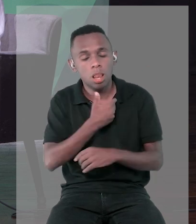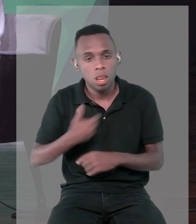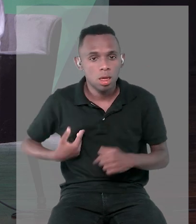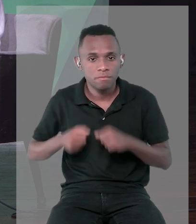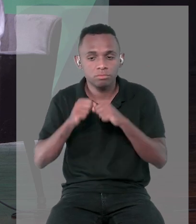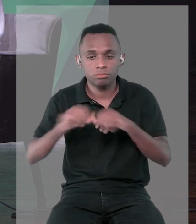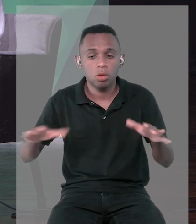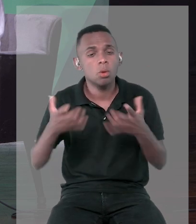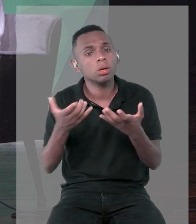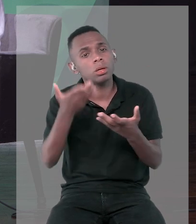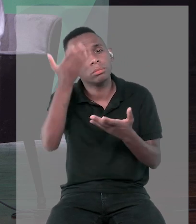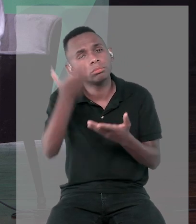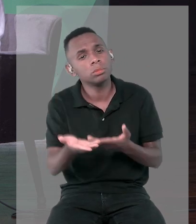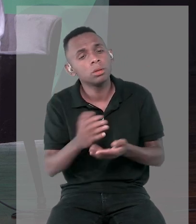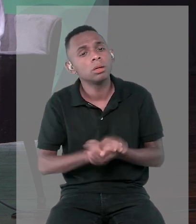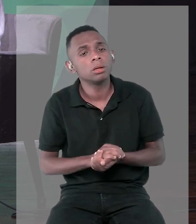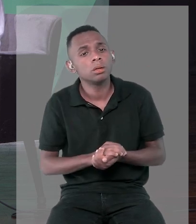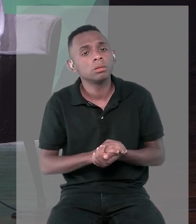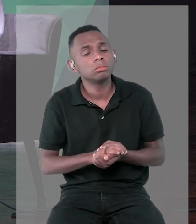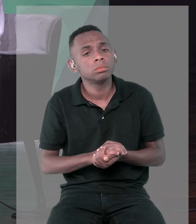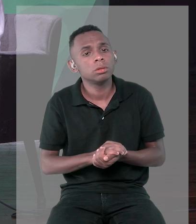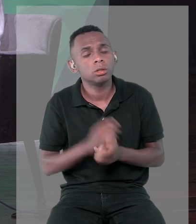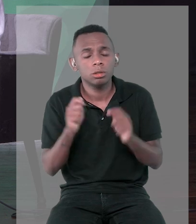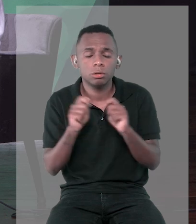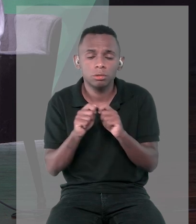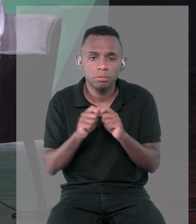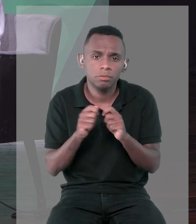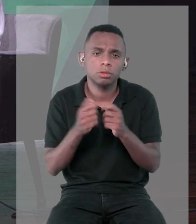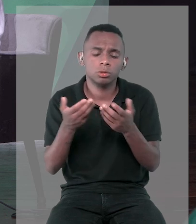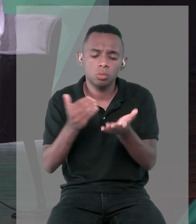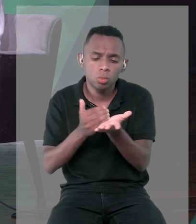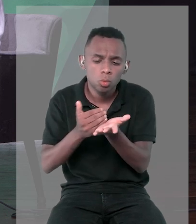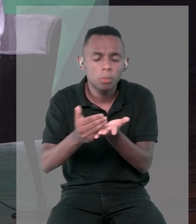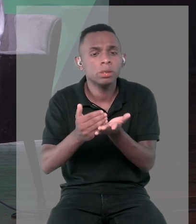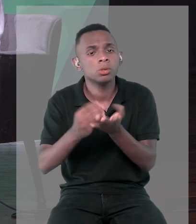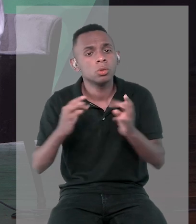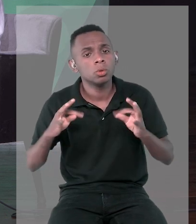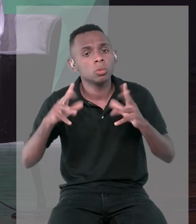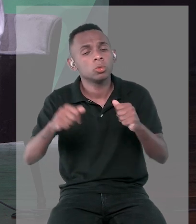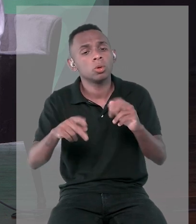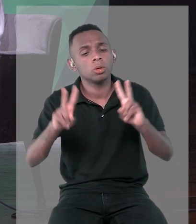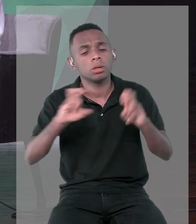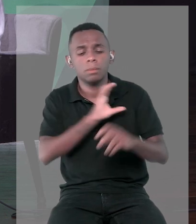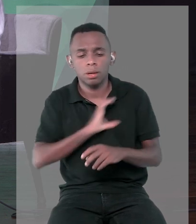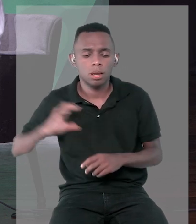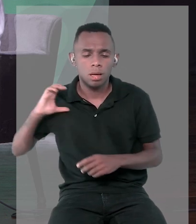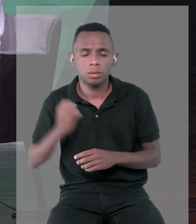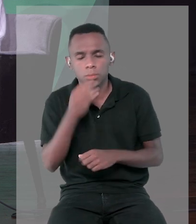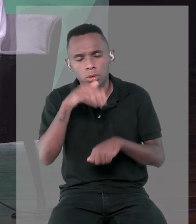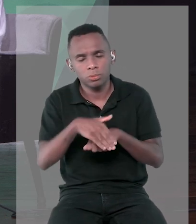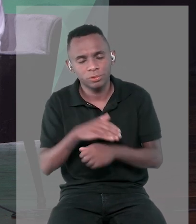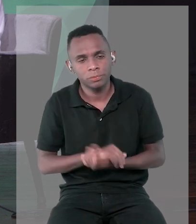do mundo, eu queria a Nádia pedir um pequeno razoado, um pequeno início de tudo com relação a Clarice. Boa